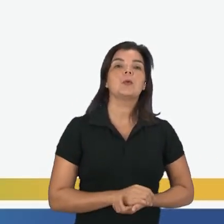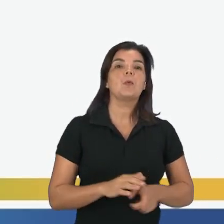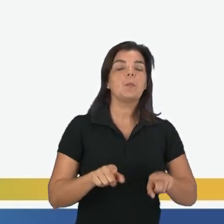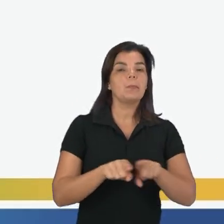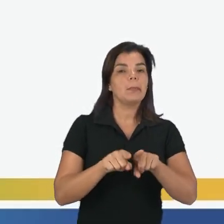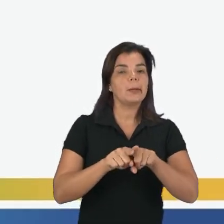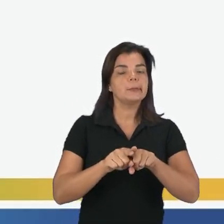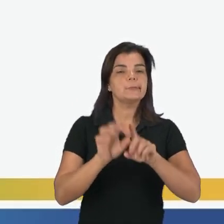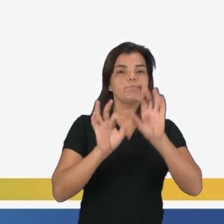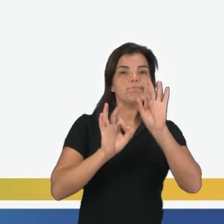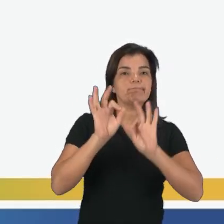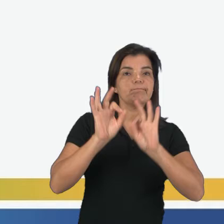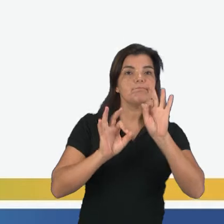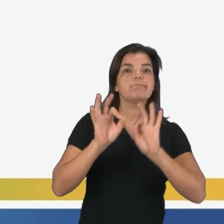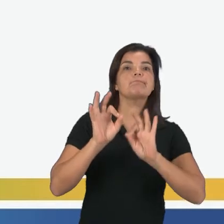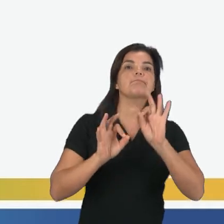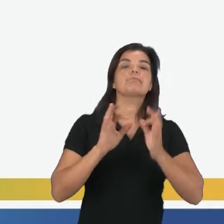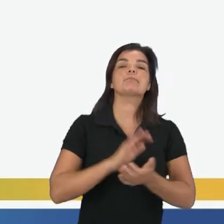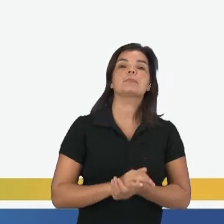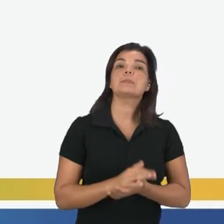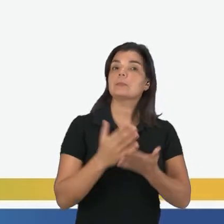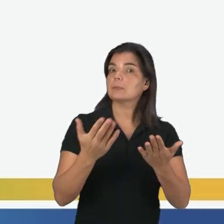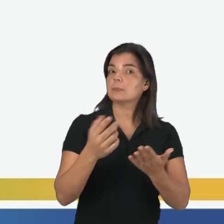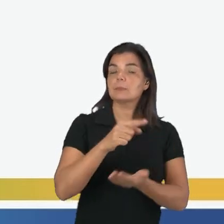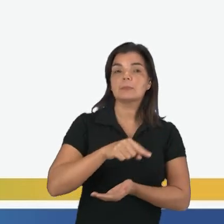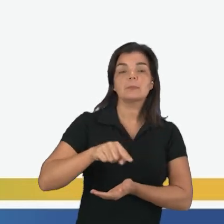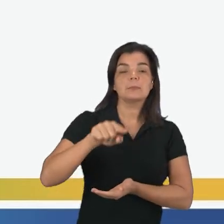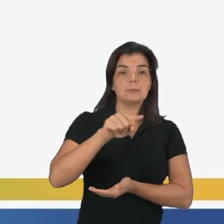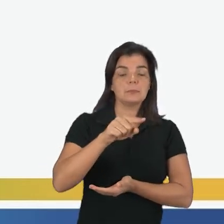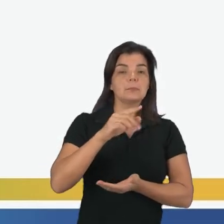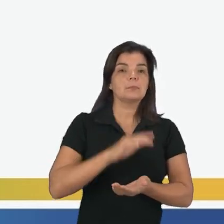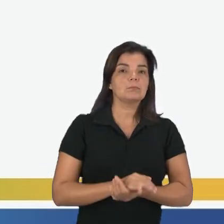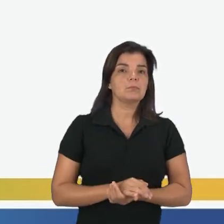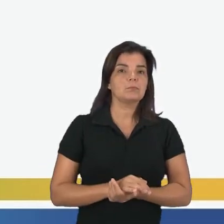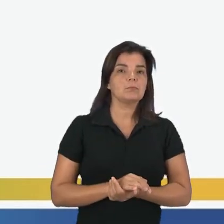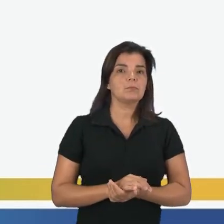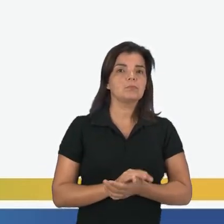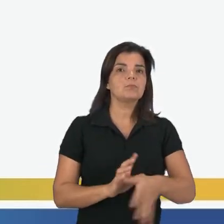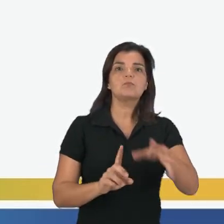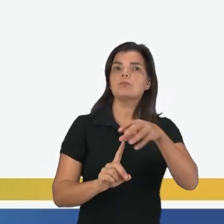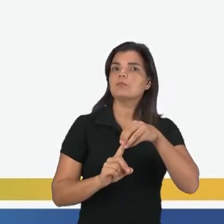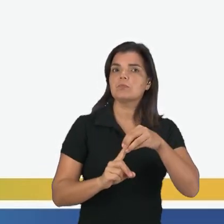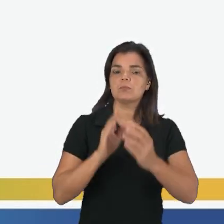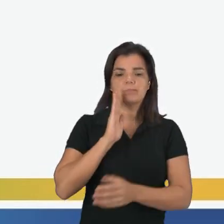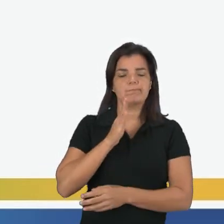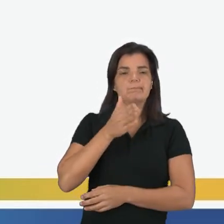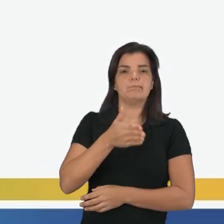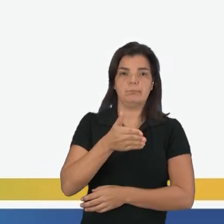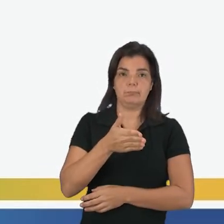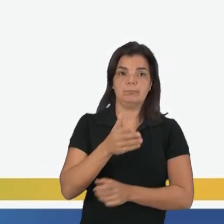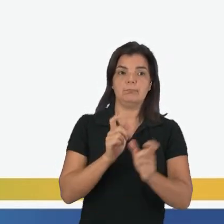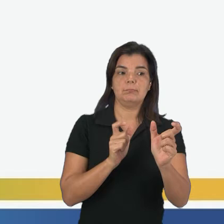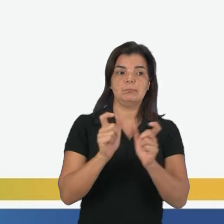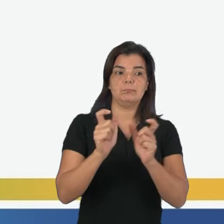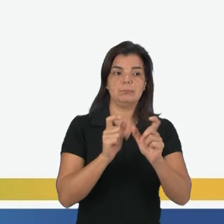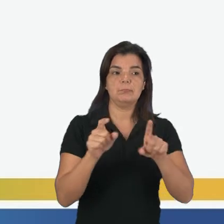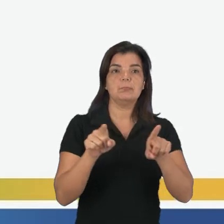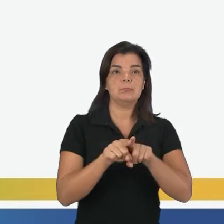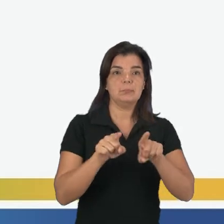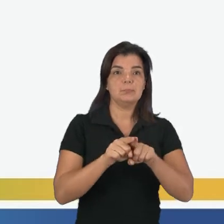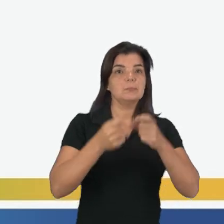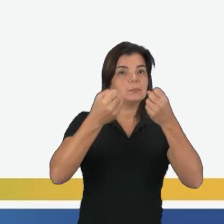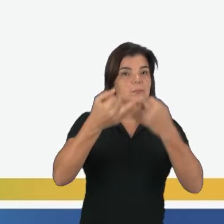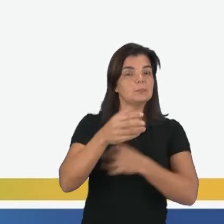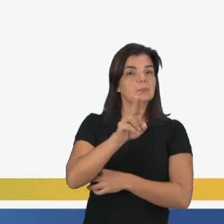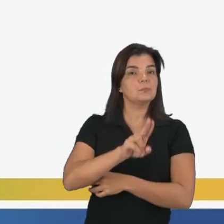mais enfeitada. Daí você não é objetivo, não é direto nas suas palavras. Você